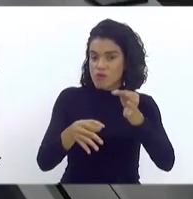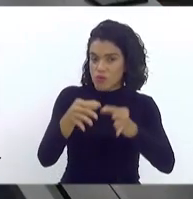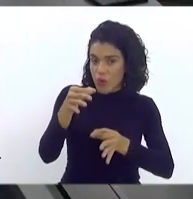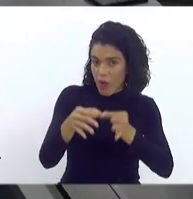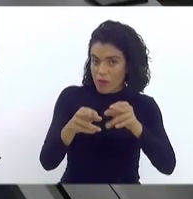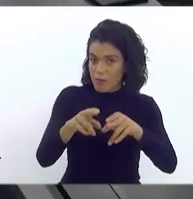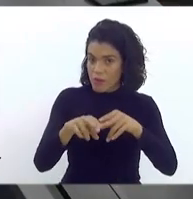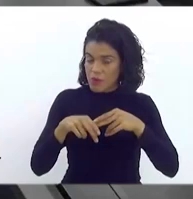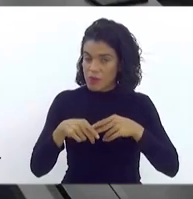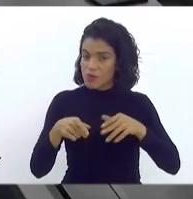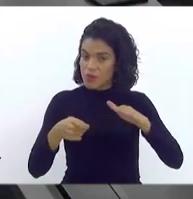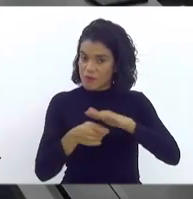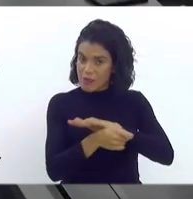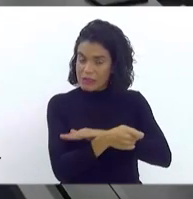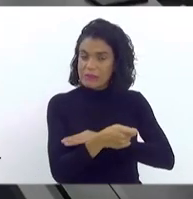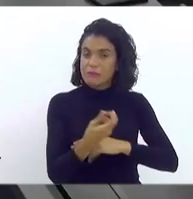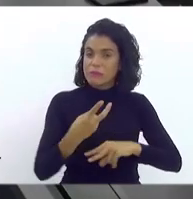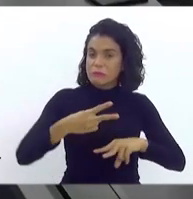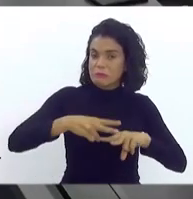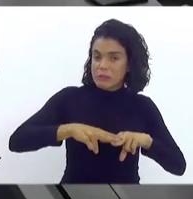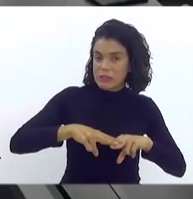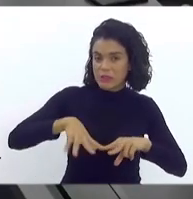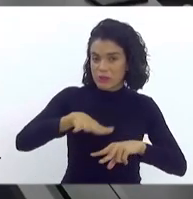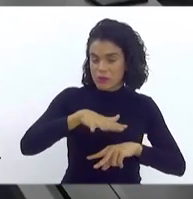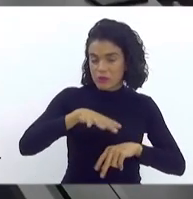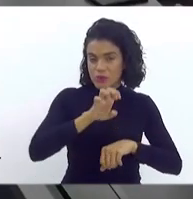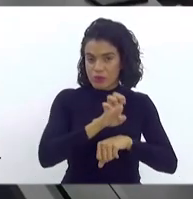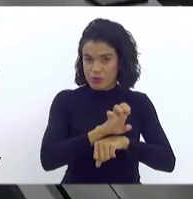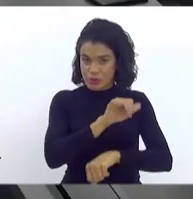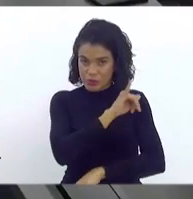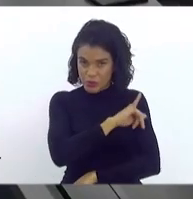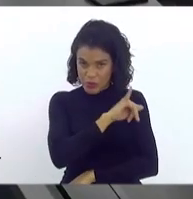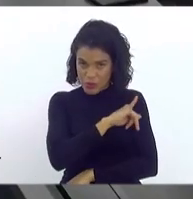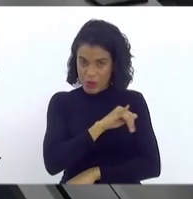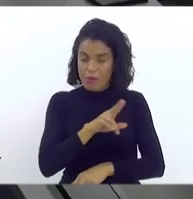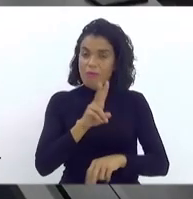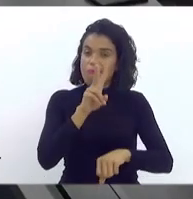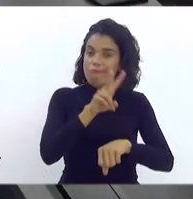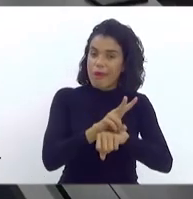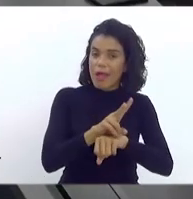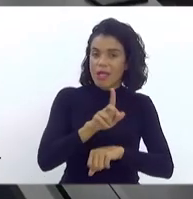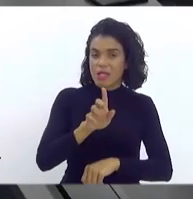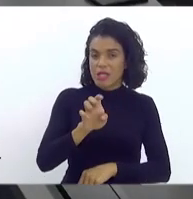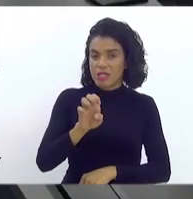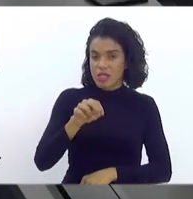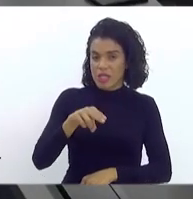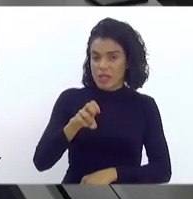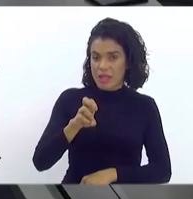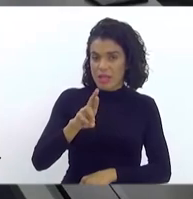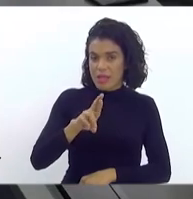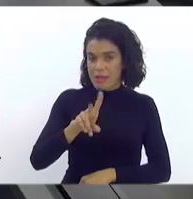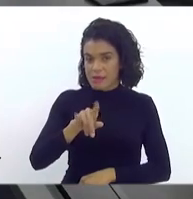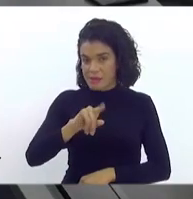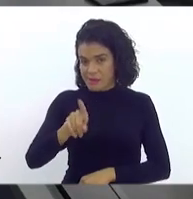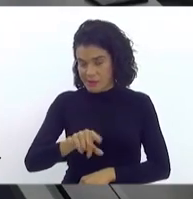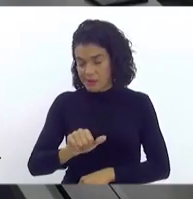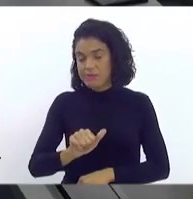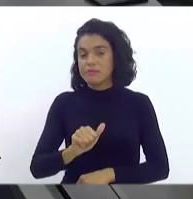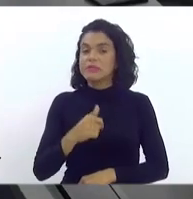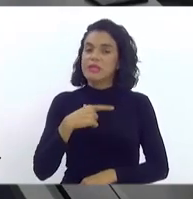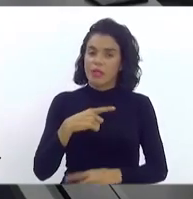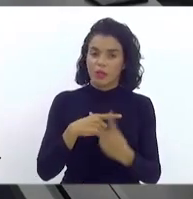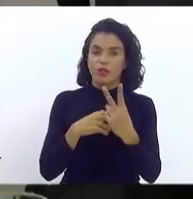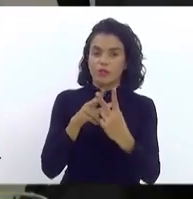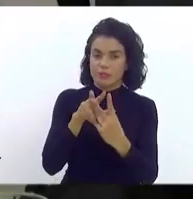isso, investimentos atravancados no Estado do Rio de Janeiro sob cuidado da Genersa? Eu acho que tem dois projetos, assim,